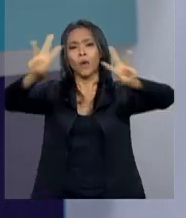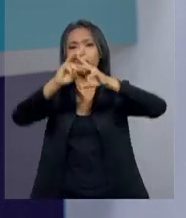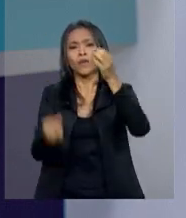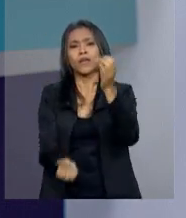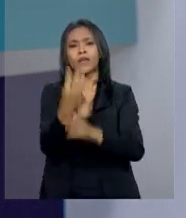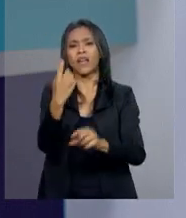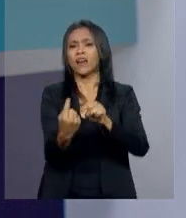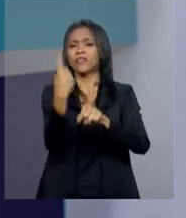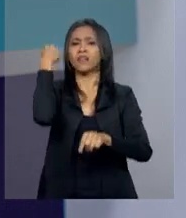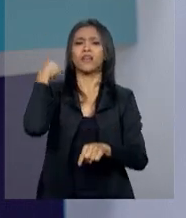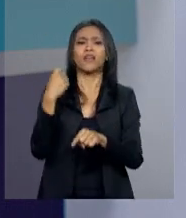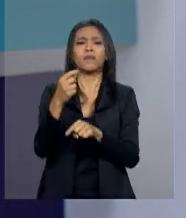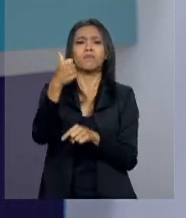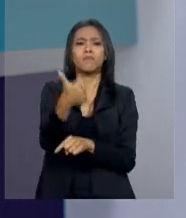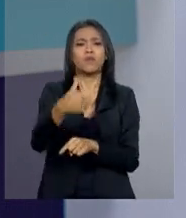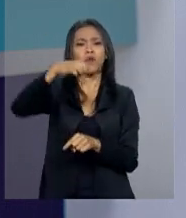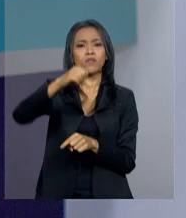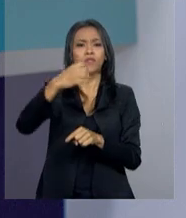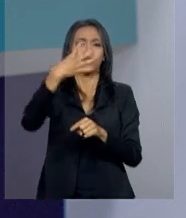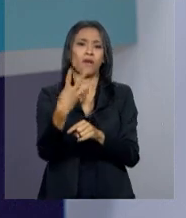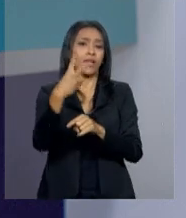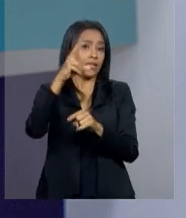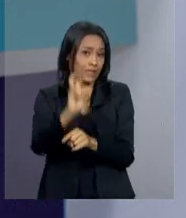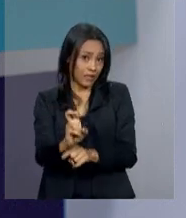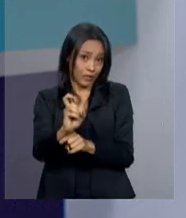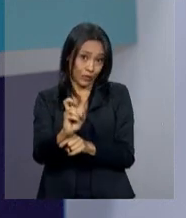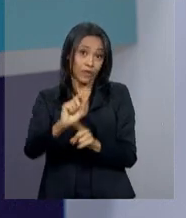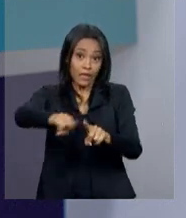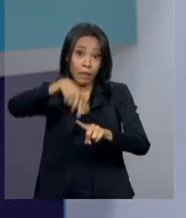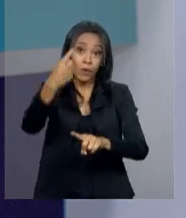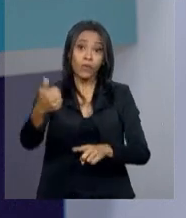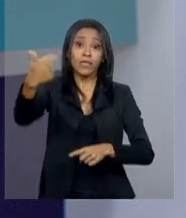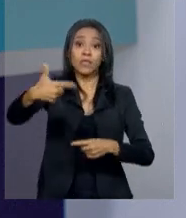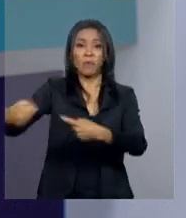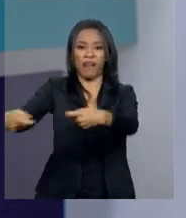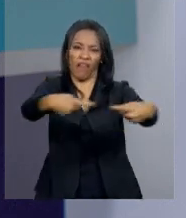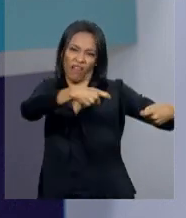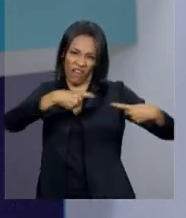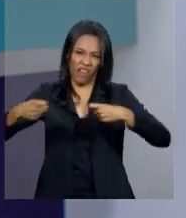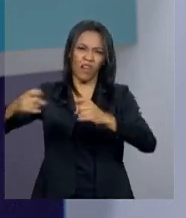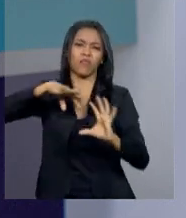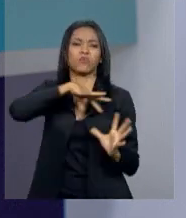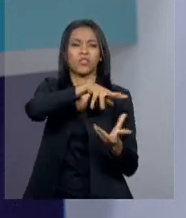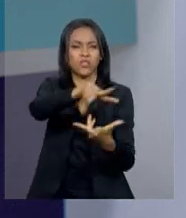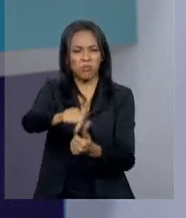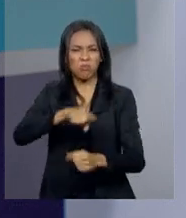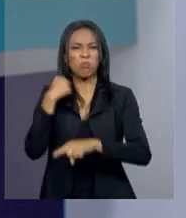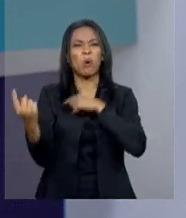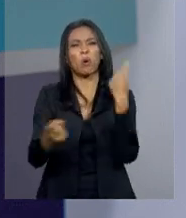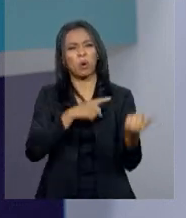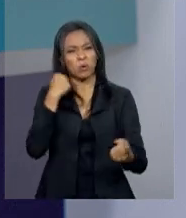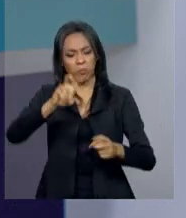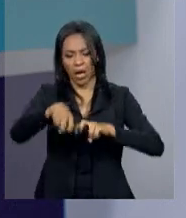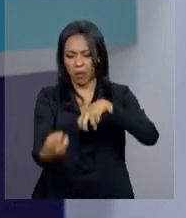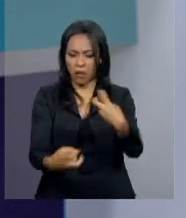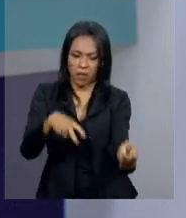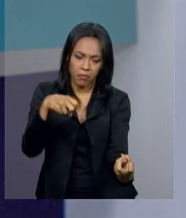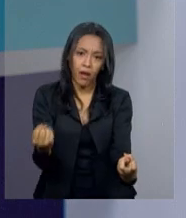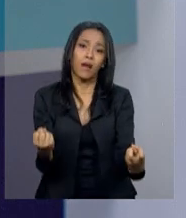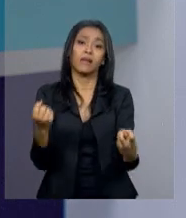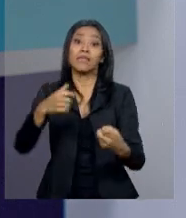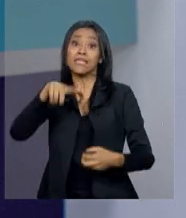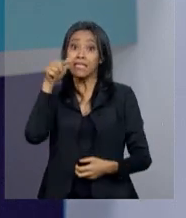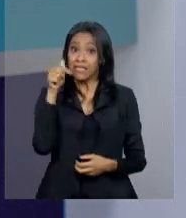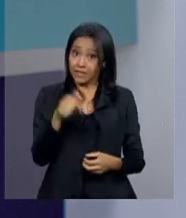1945, logo depois da Segunda Guerra Mundial. Foi uma resposta às atrocidades do conflito que deixou milhões de mortos. Com mais de